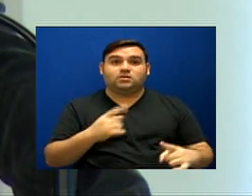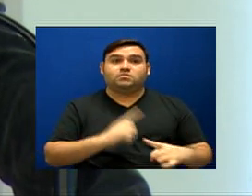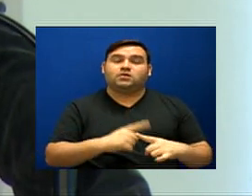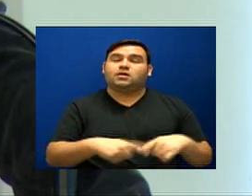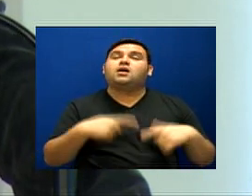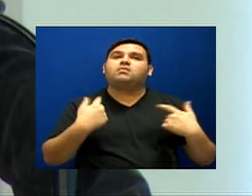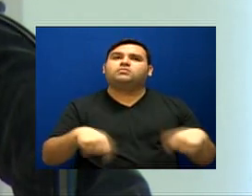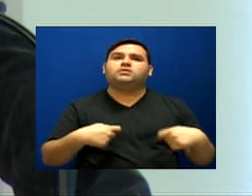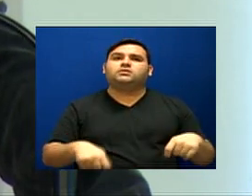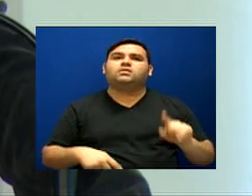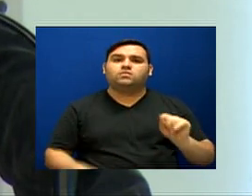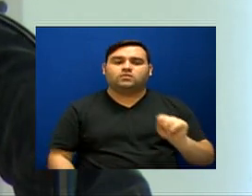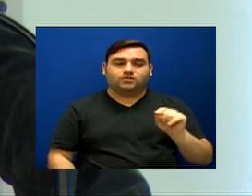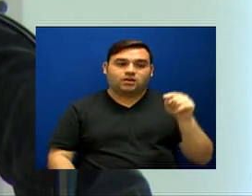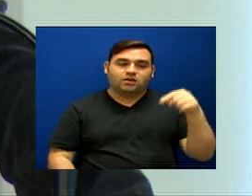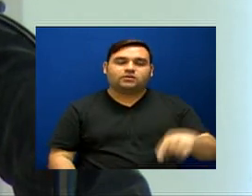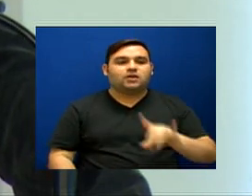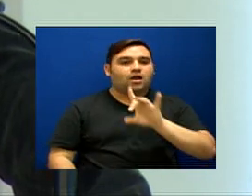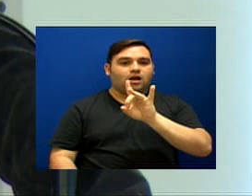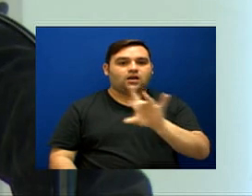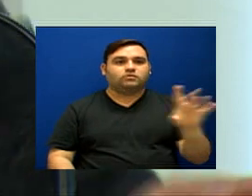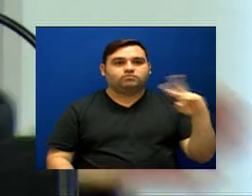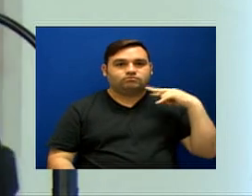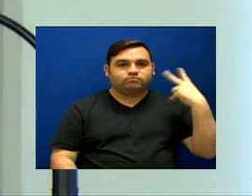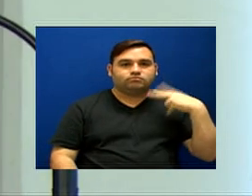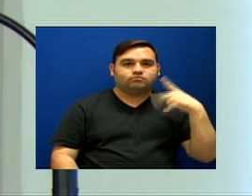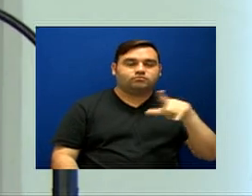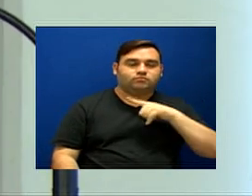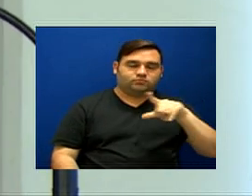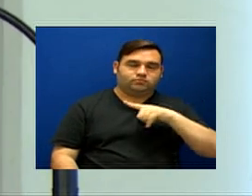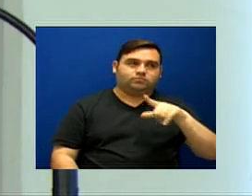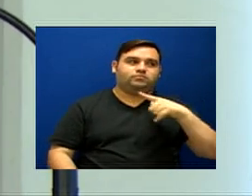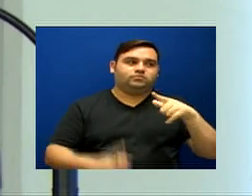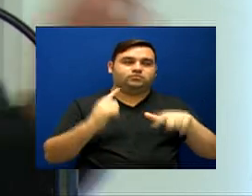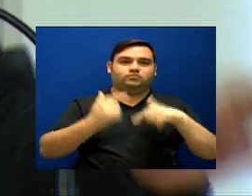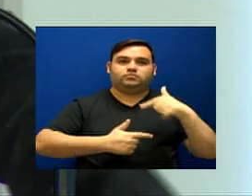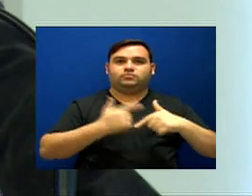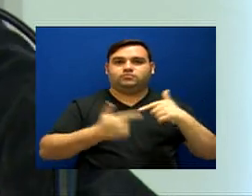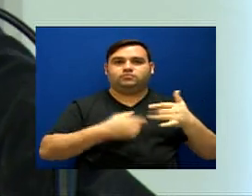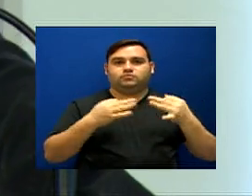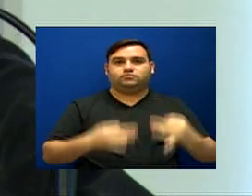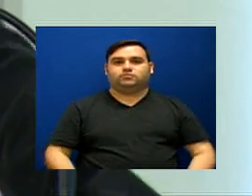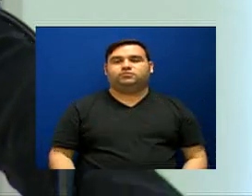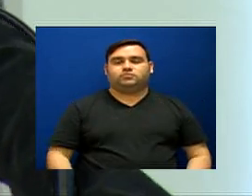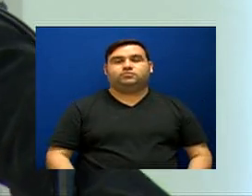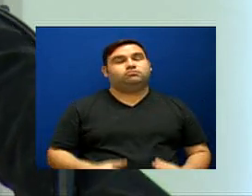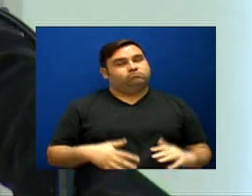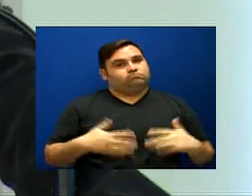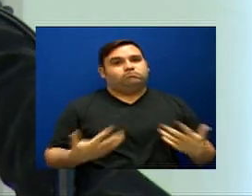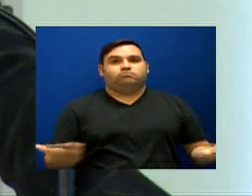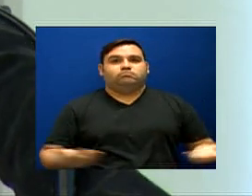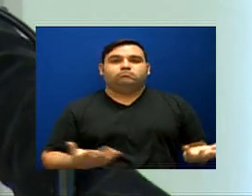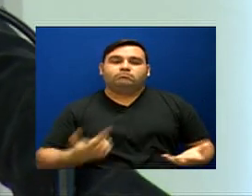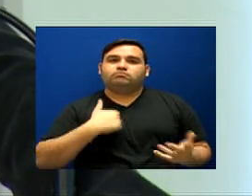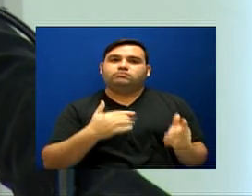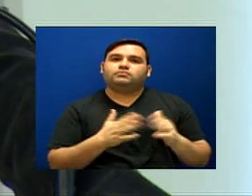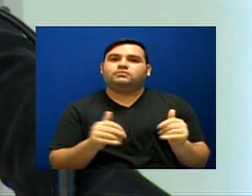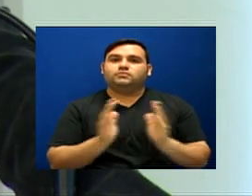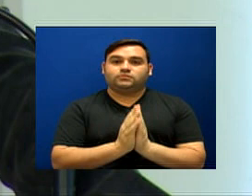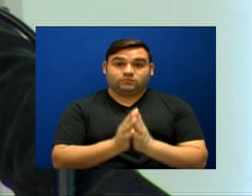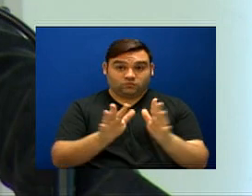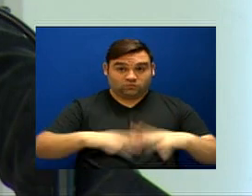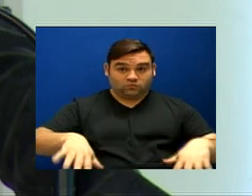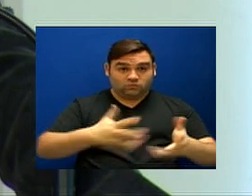tem que ser aqui, cada vereador e vereadora tem essa função. Então, eu faço um apelo aí para que